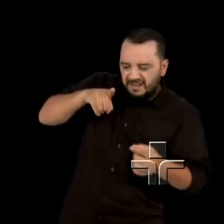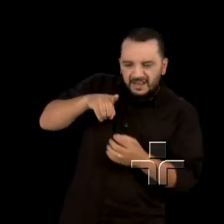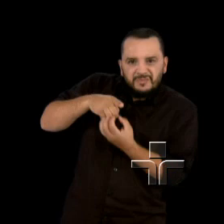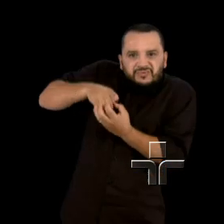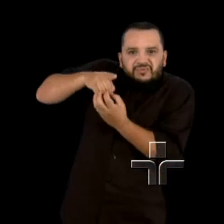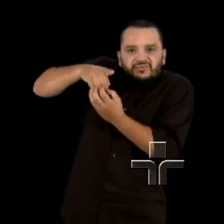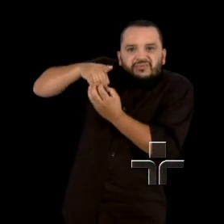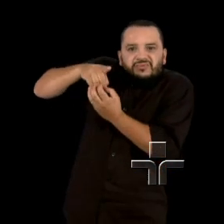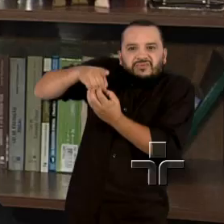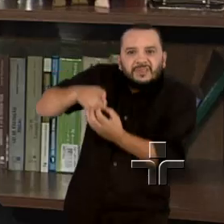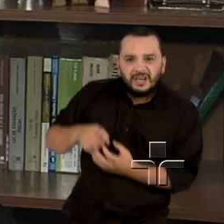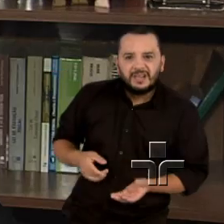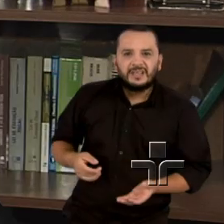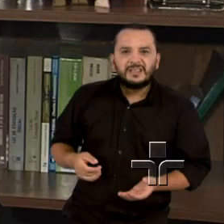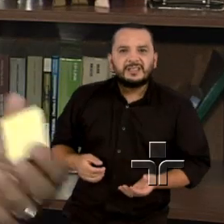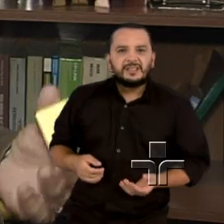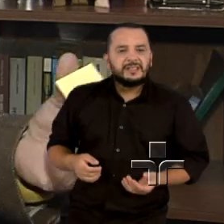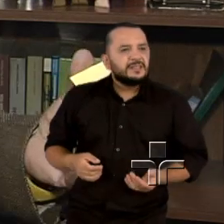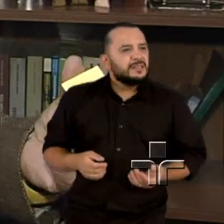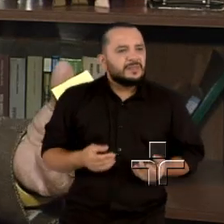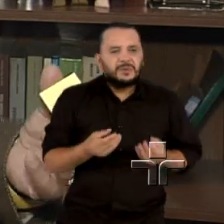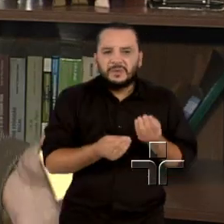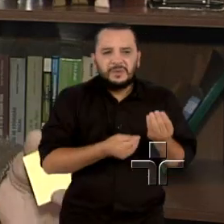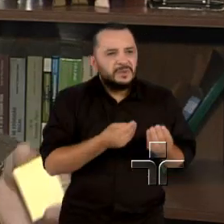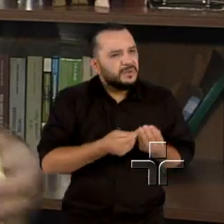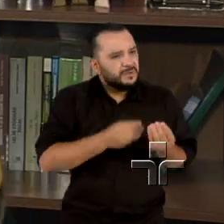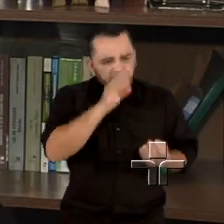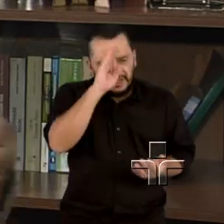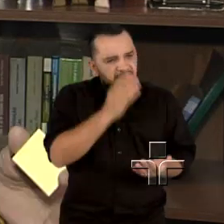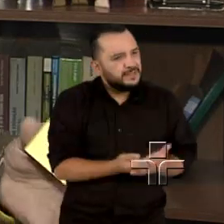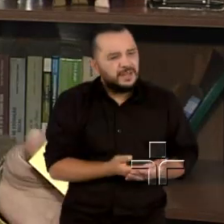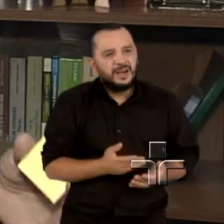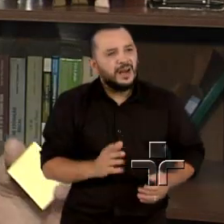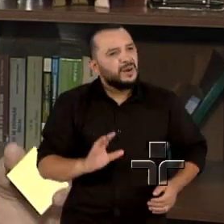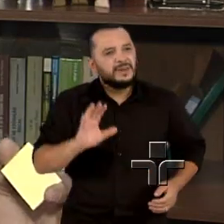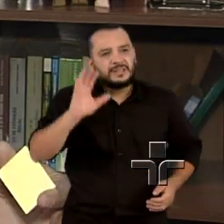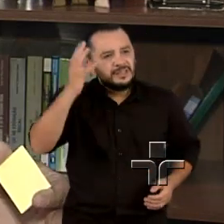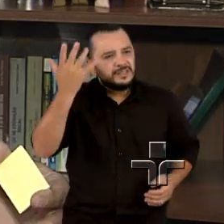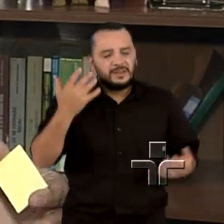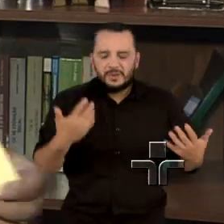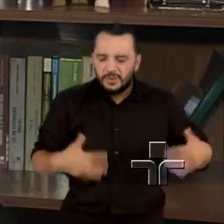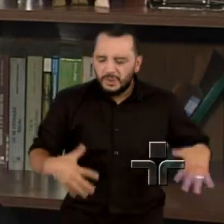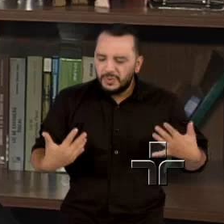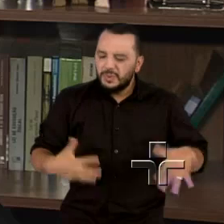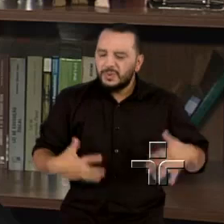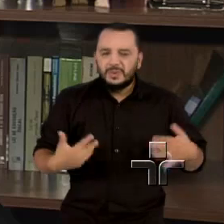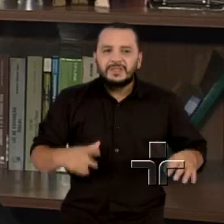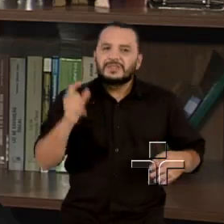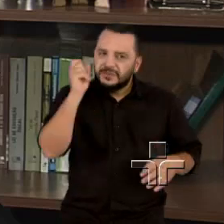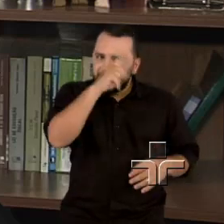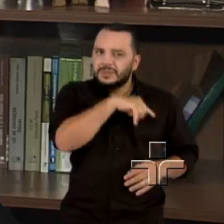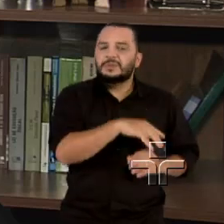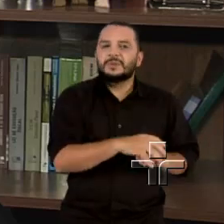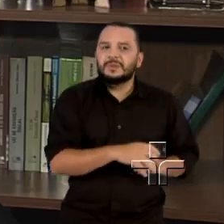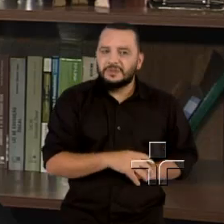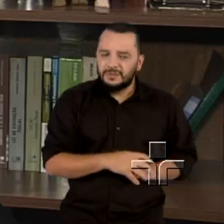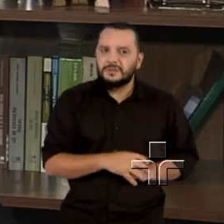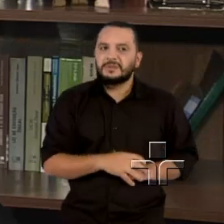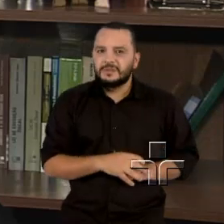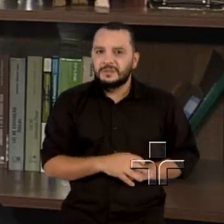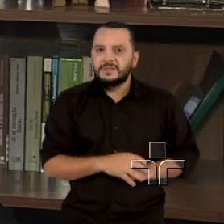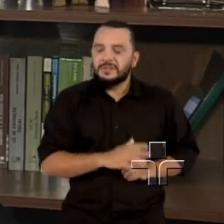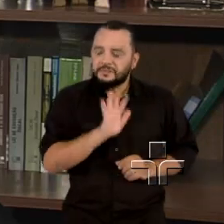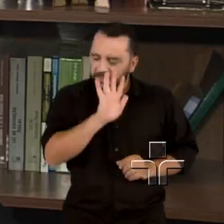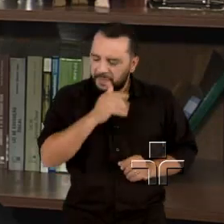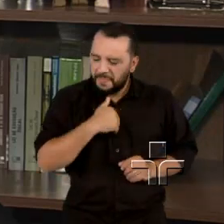Era difícil acreditar que aquilo tivesse acontecido com aquela intensidade. Porém, era difícil